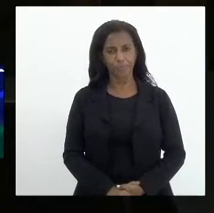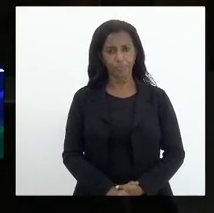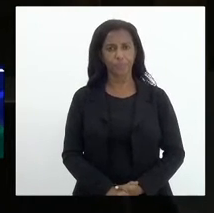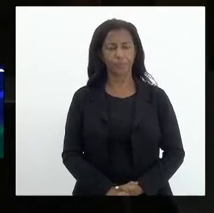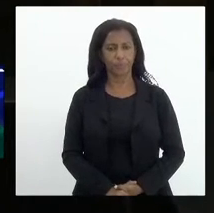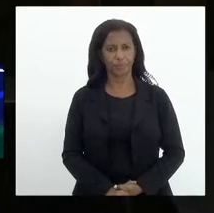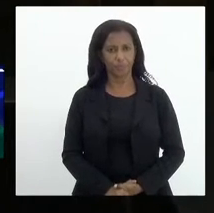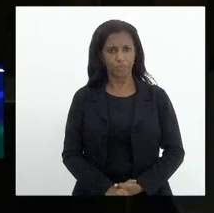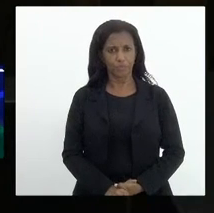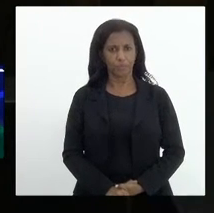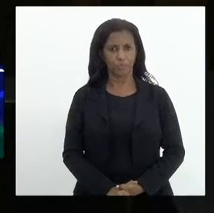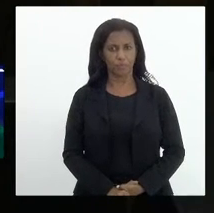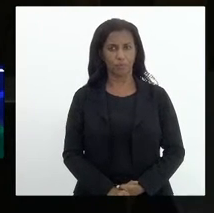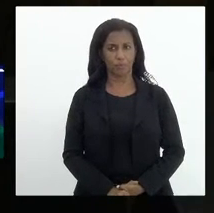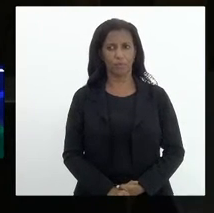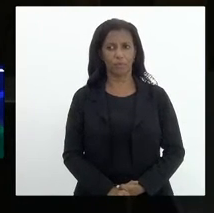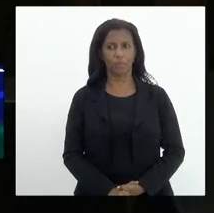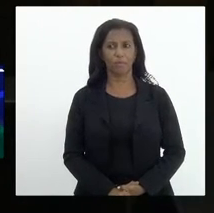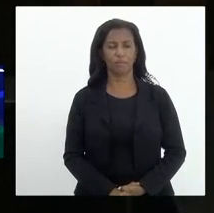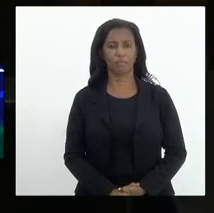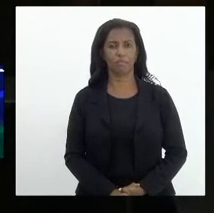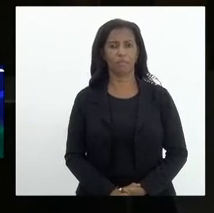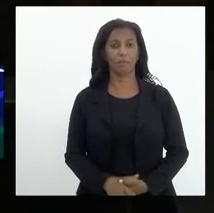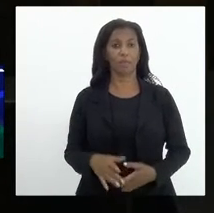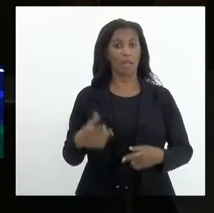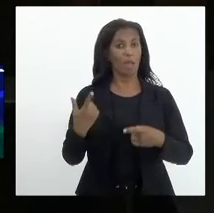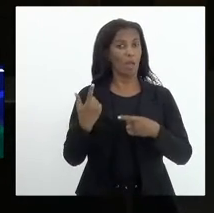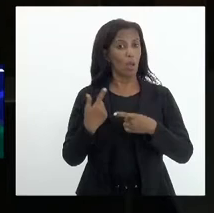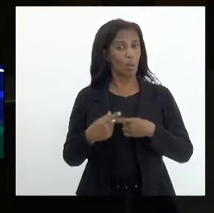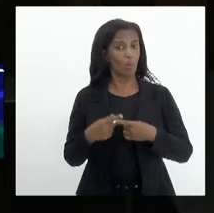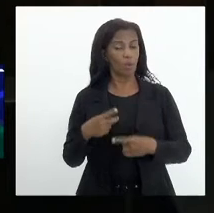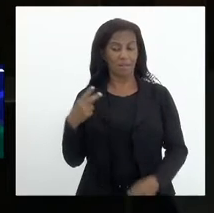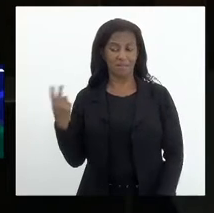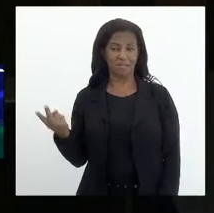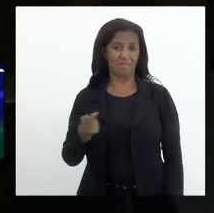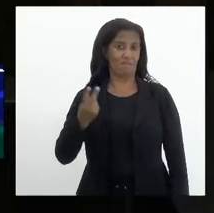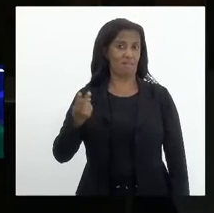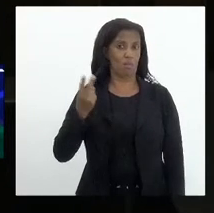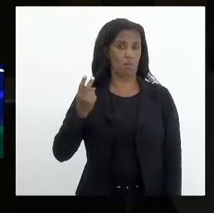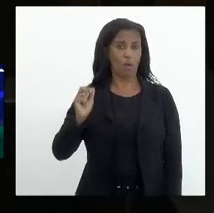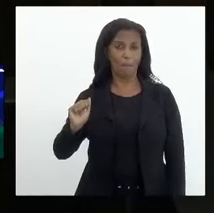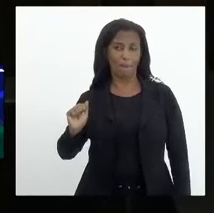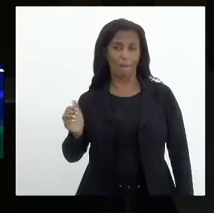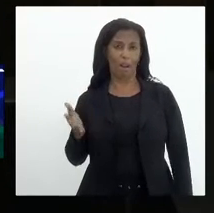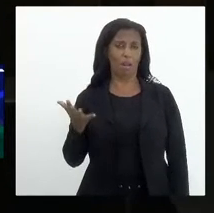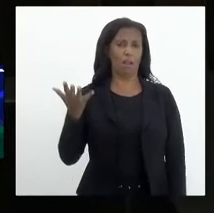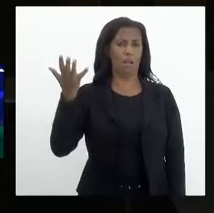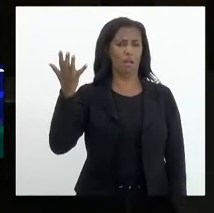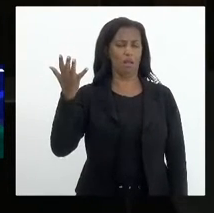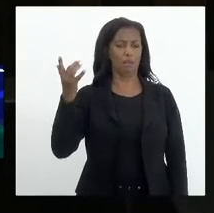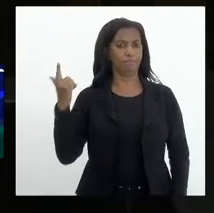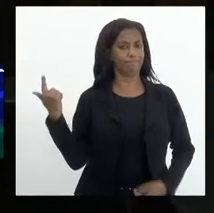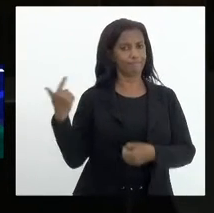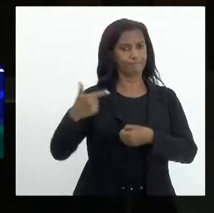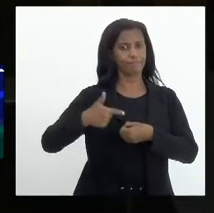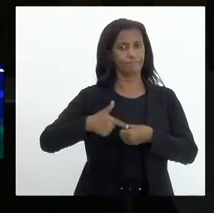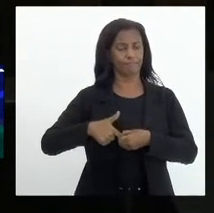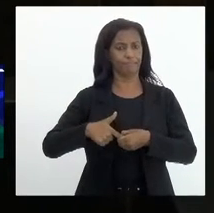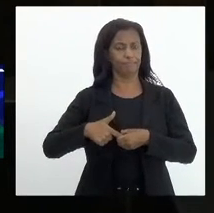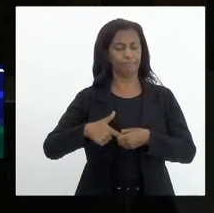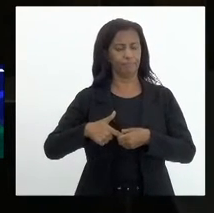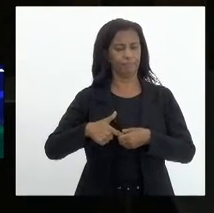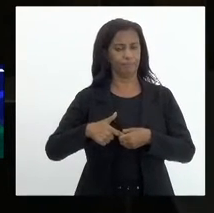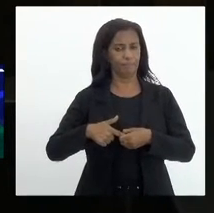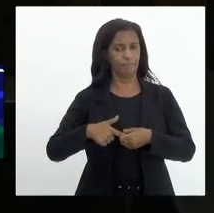duvido, porque esse altíssimo preço da gasolina